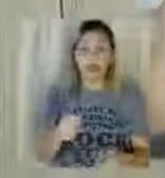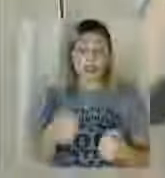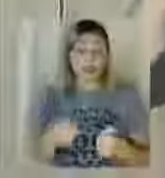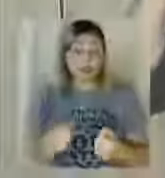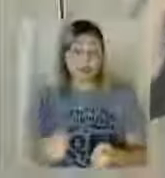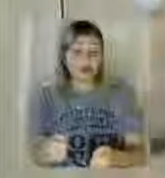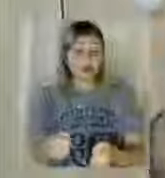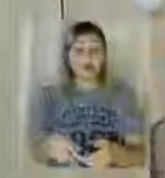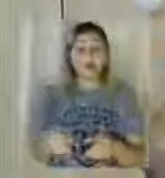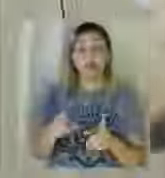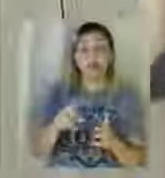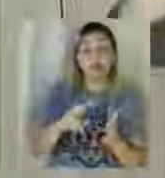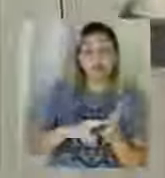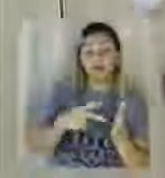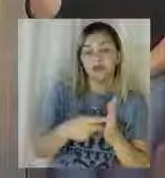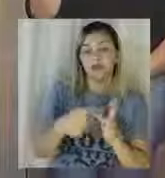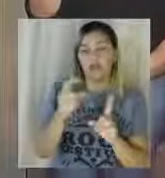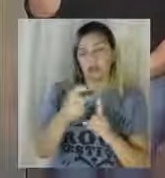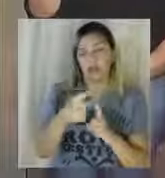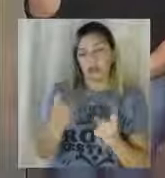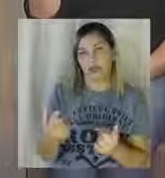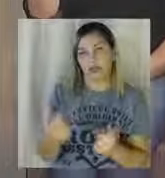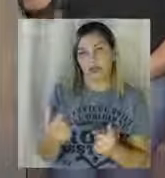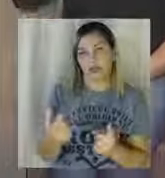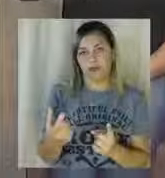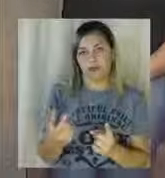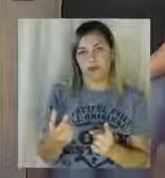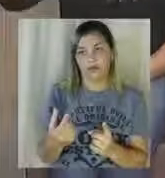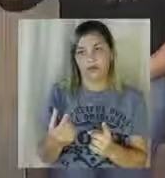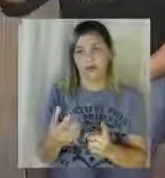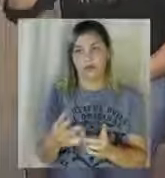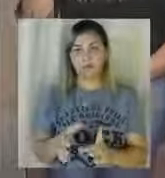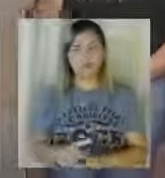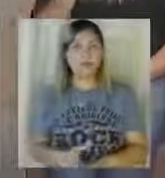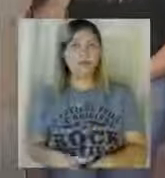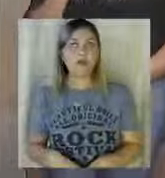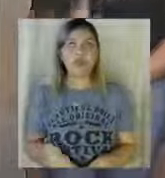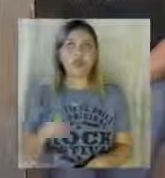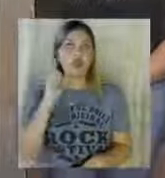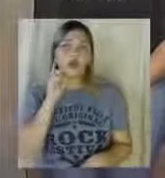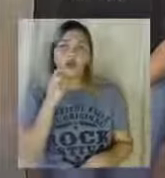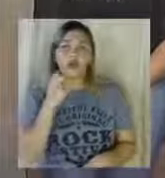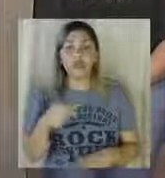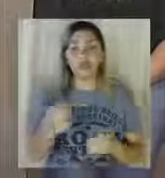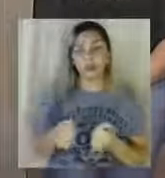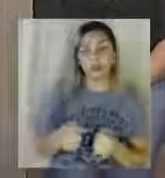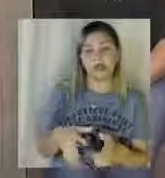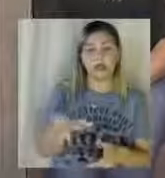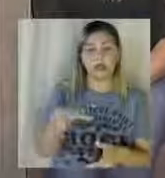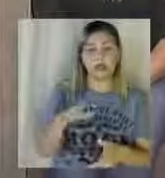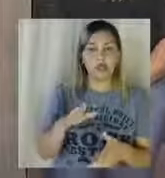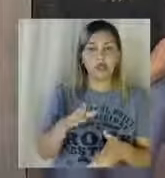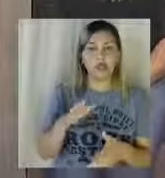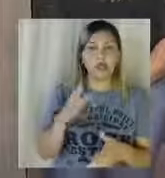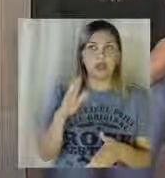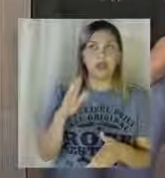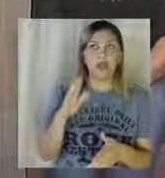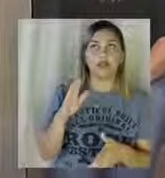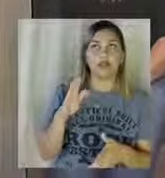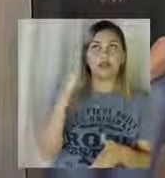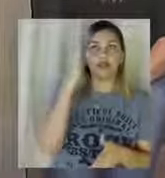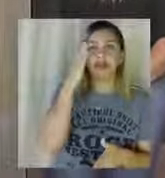É difícil. Não tenho a obrigação de ouvinte saber tudo. Não tenho